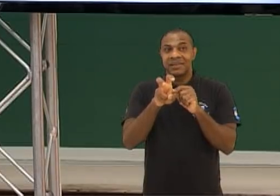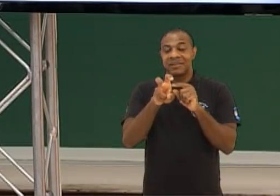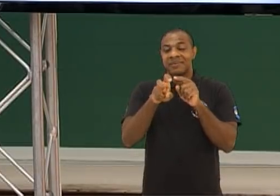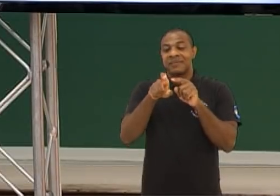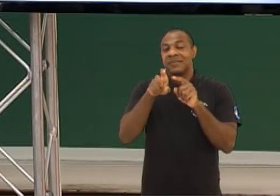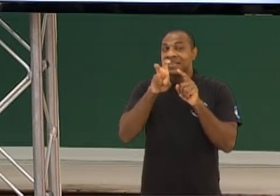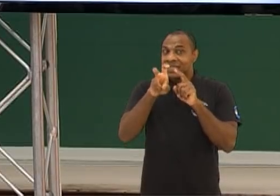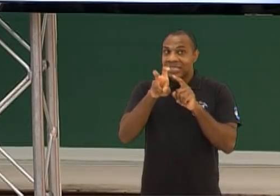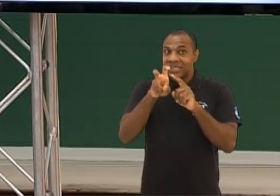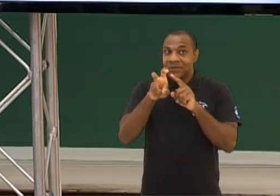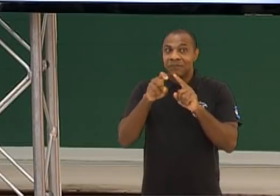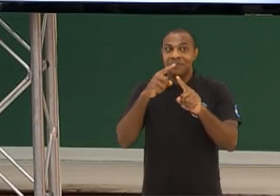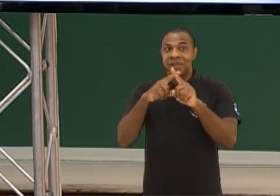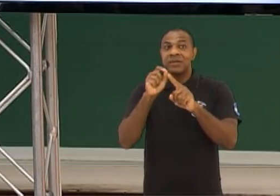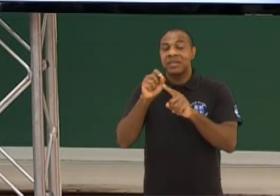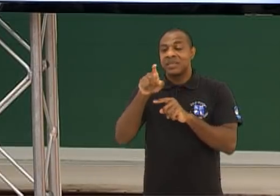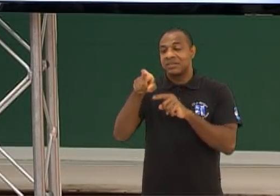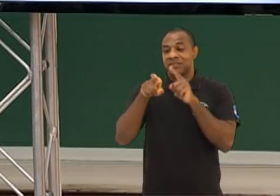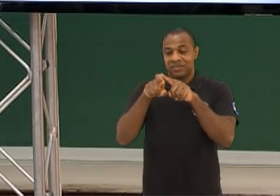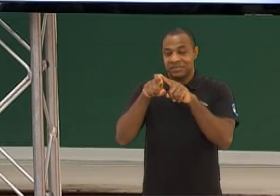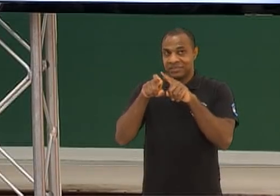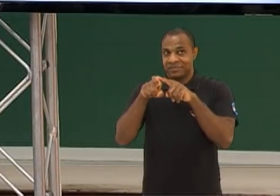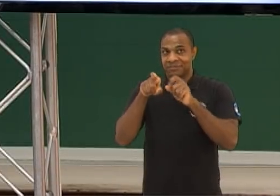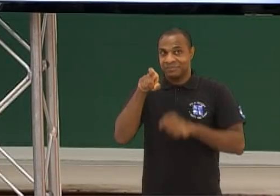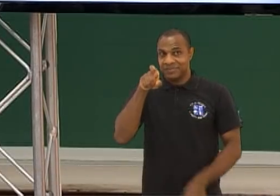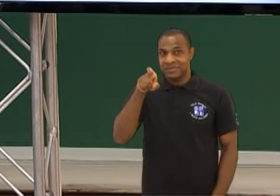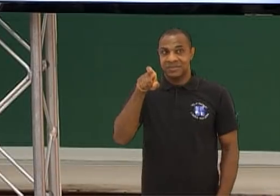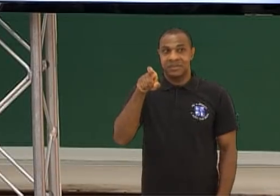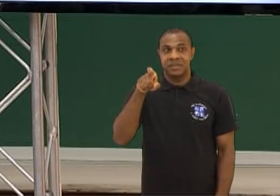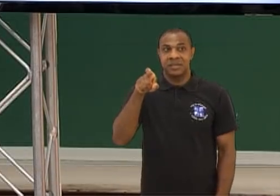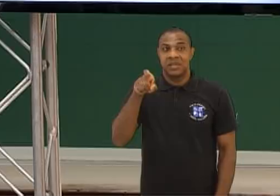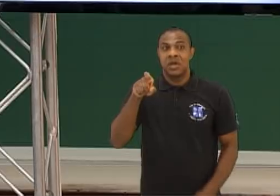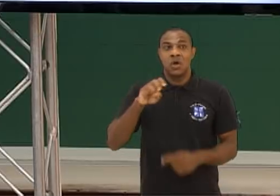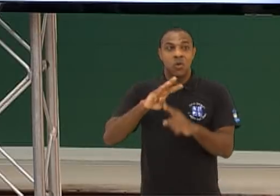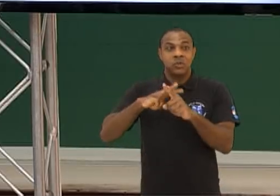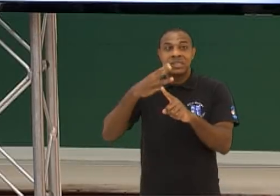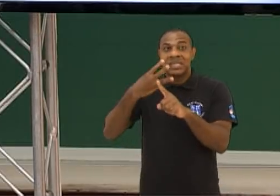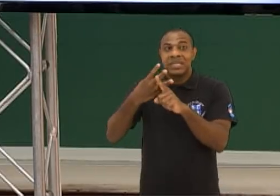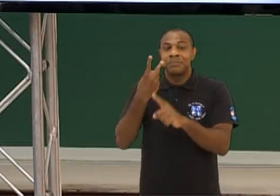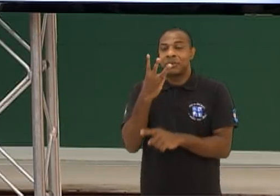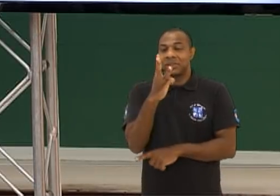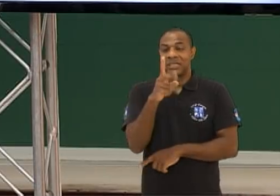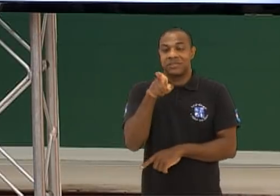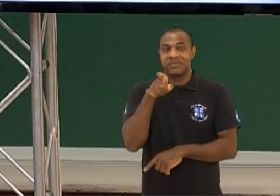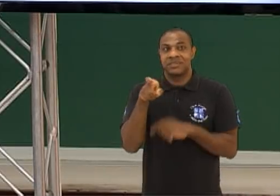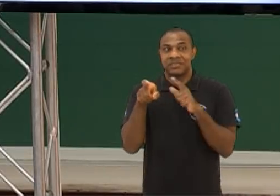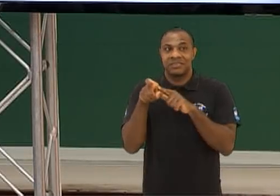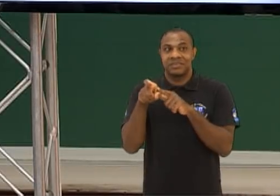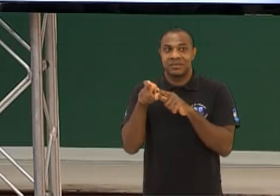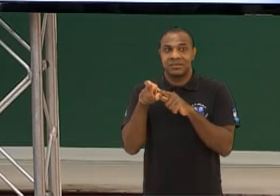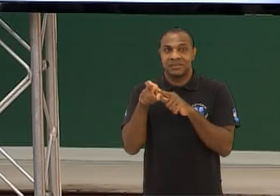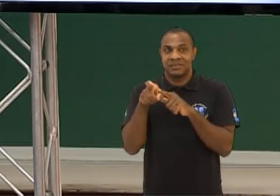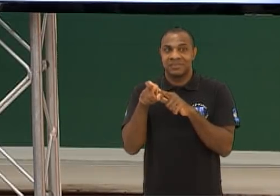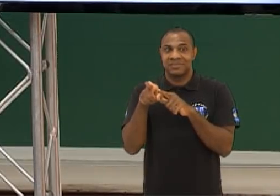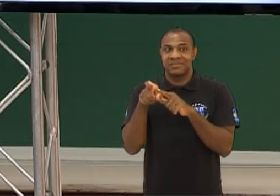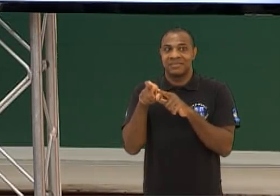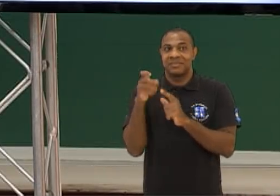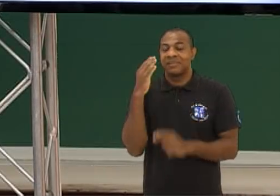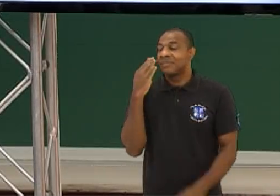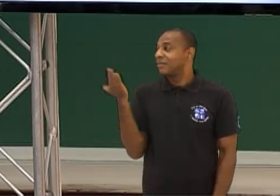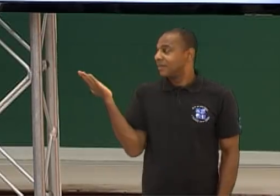sei quem é esse algo, número x. Tá? Triplo de x, 3x. Agora, vamos juntar todas